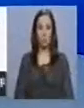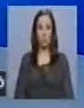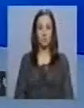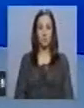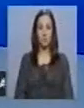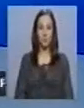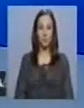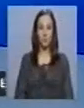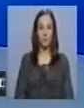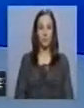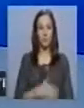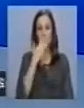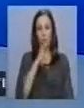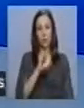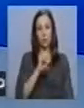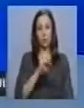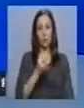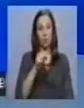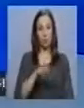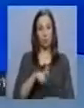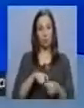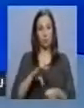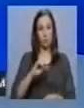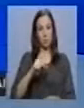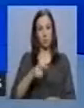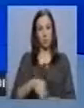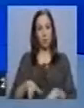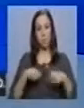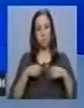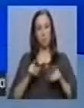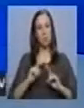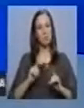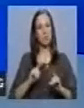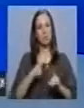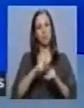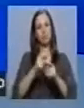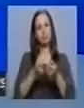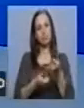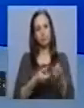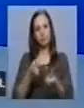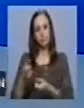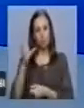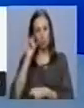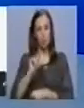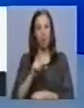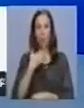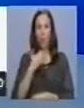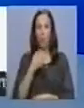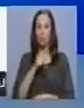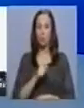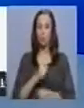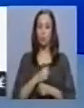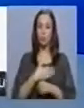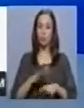Já a Frente Comum afeta a CGTP, recusa o faseamento que está a ser proposto pelo Governo e volta a pedir que sejam descongelados